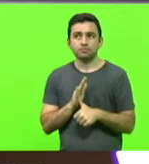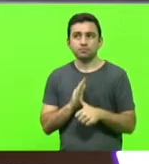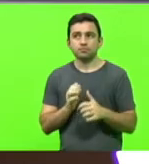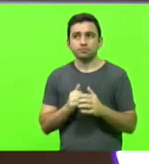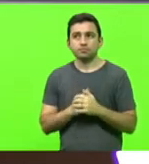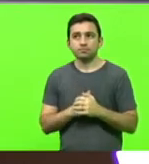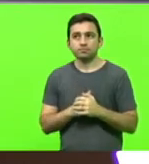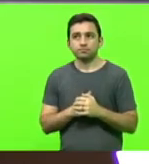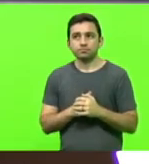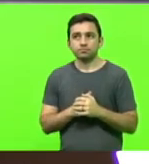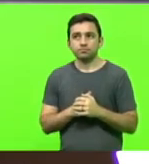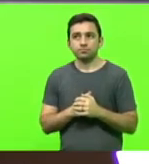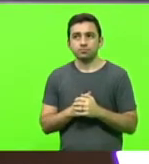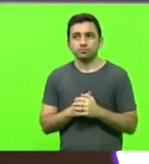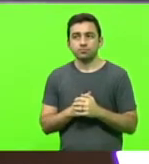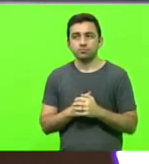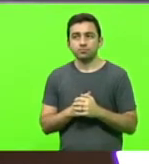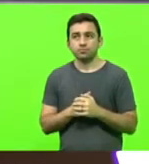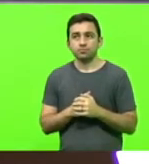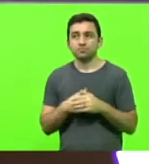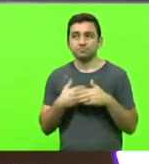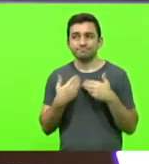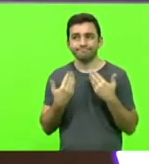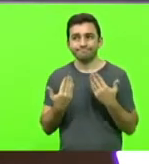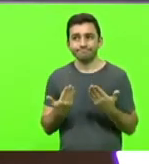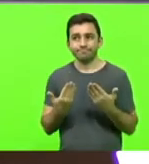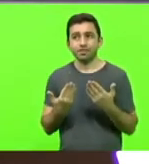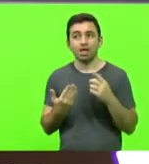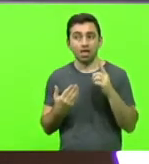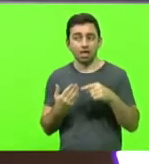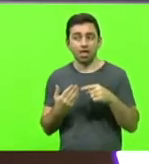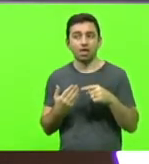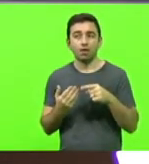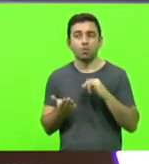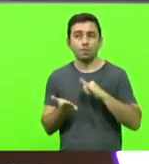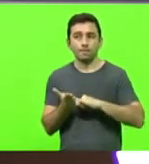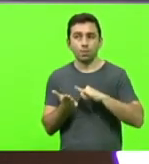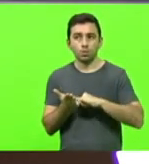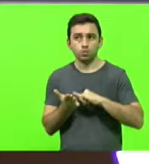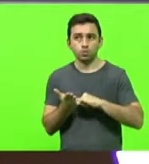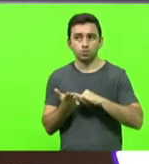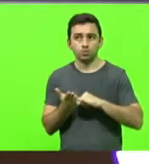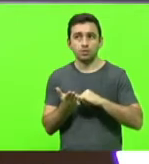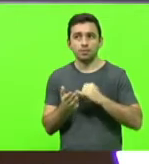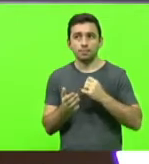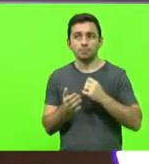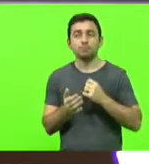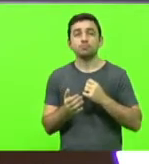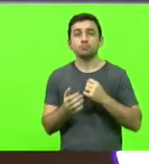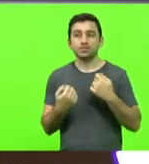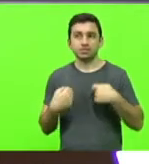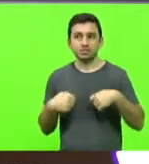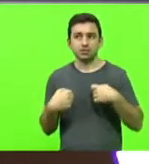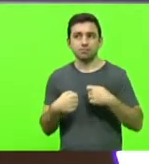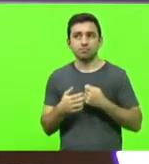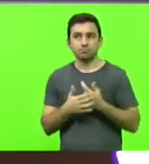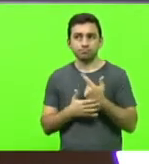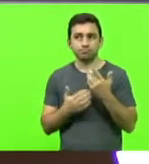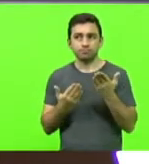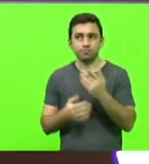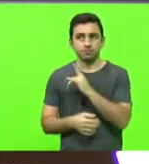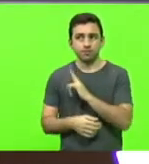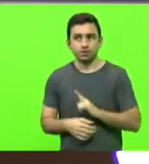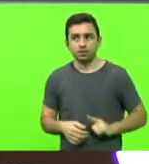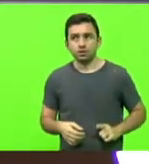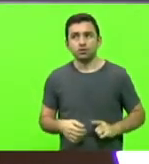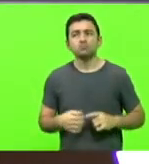é uma forma de um imposto e é cobrado pelo Estado, eu entendo que pode, sim,